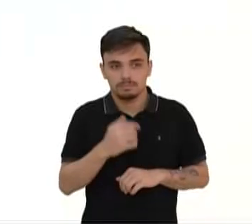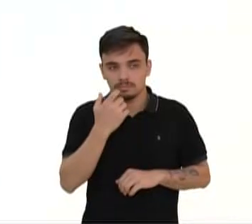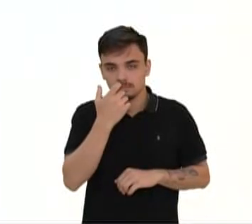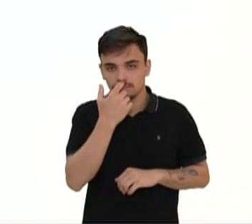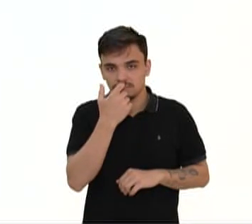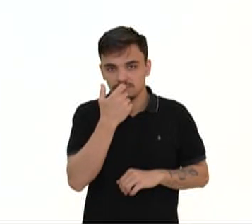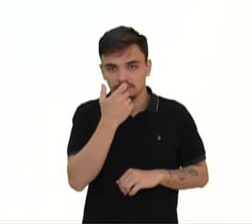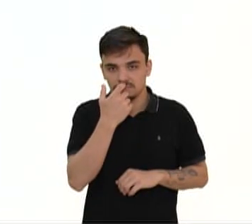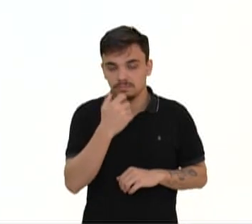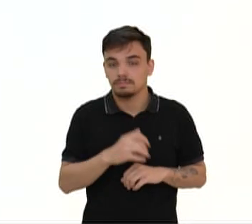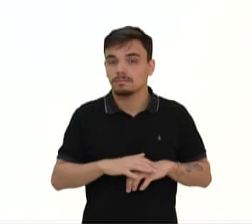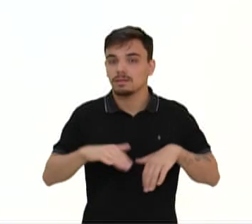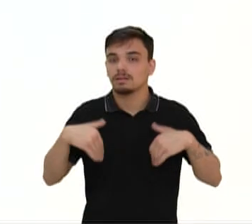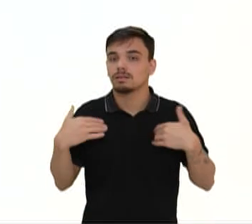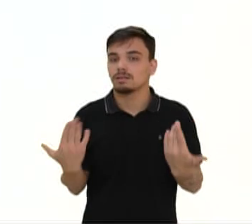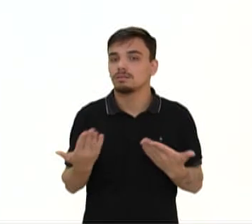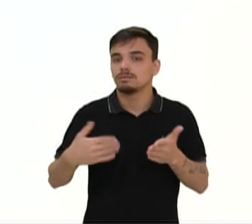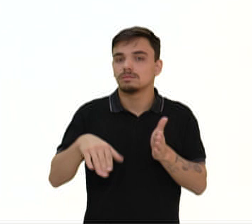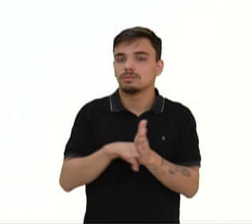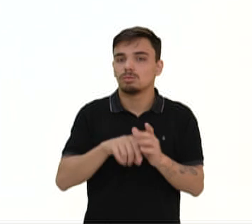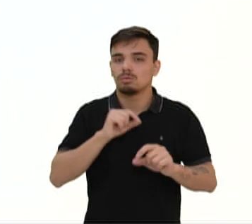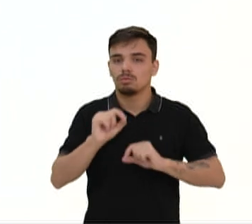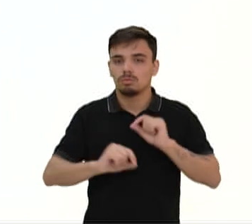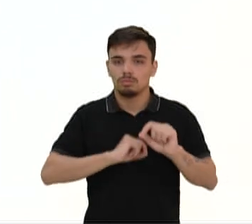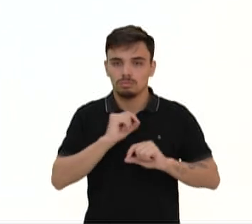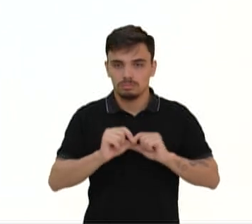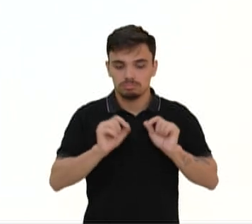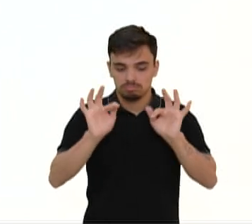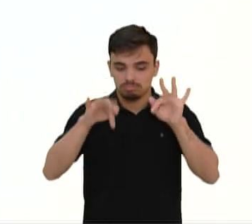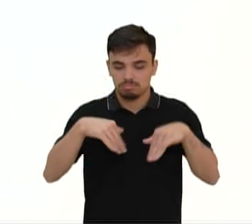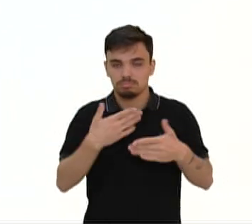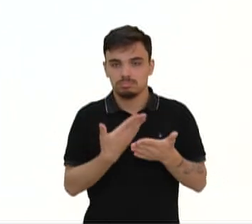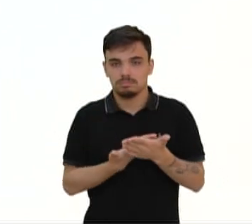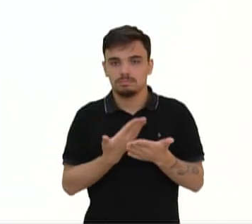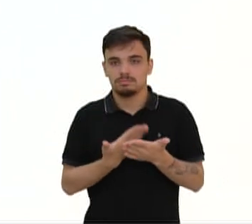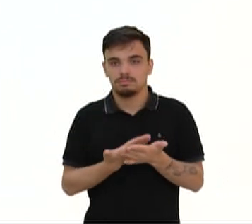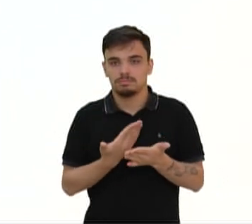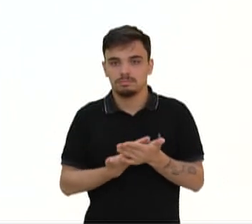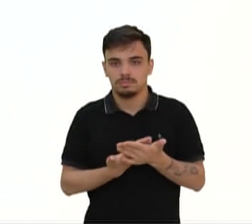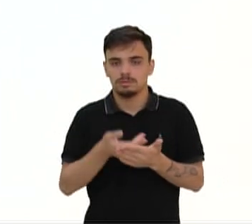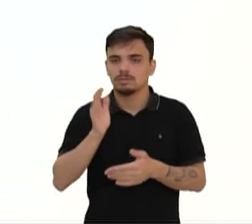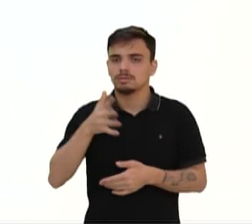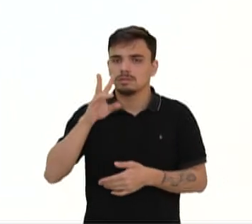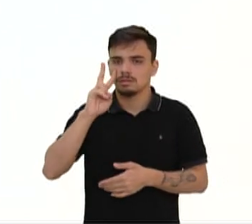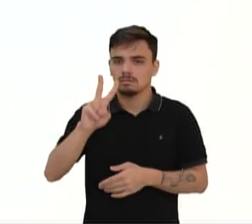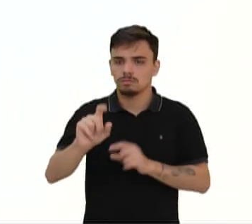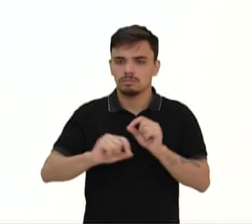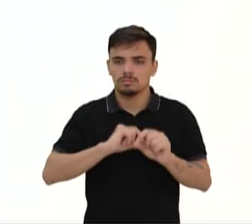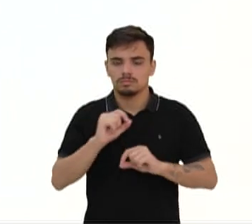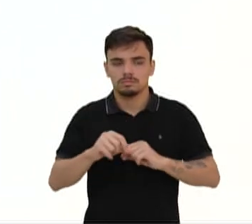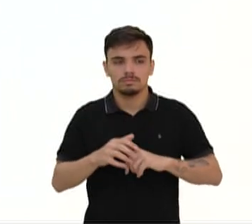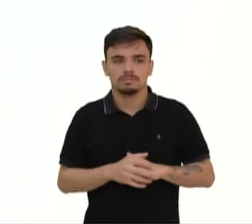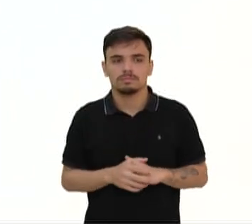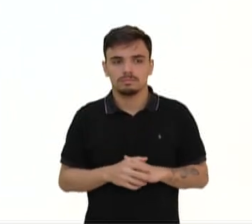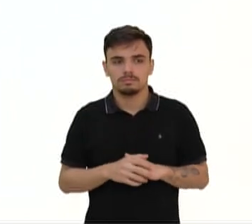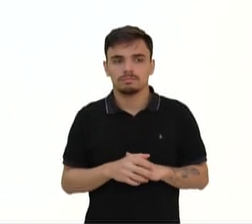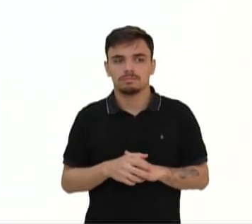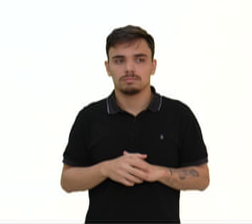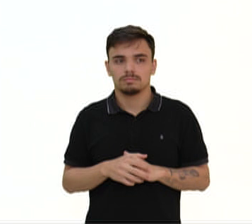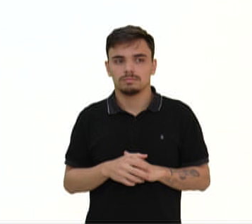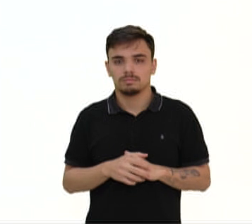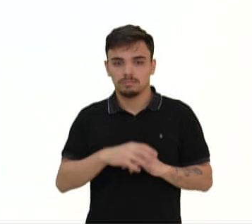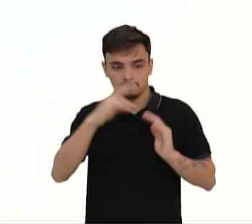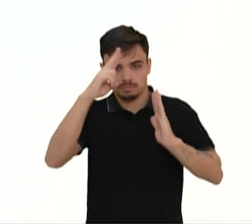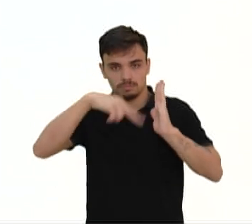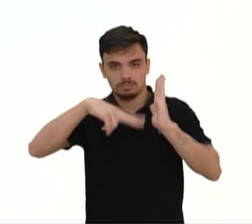Então, chegamos mais um final, né, de aula. O que nós vimos nessa aula? Lemos